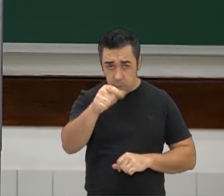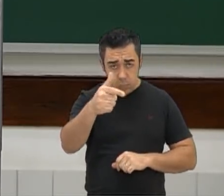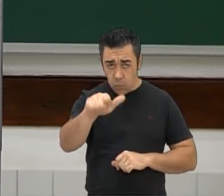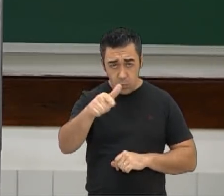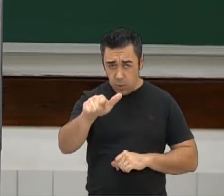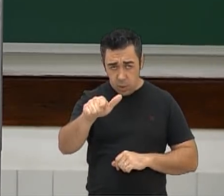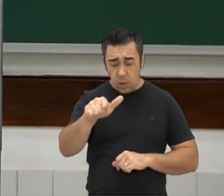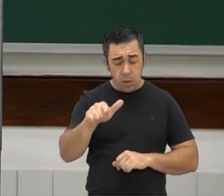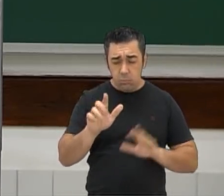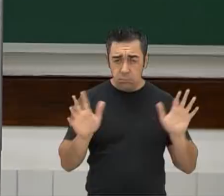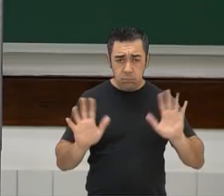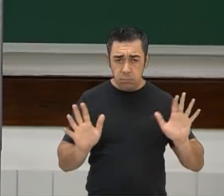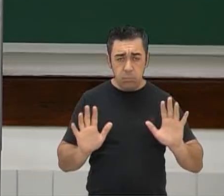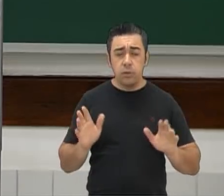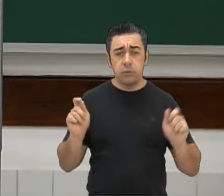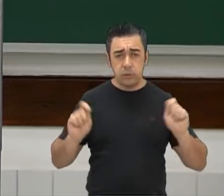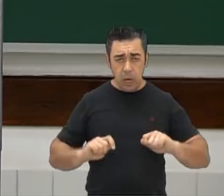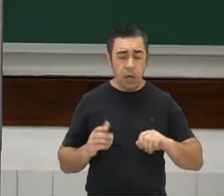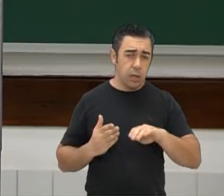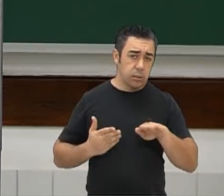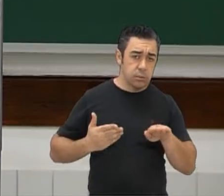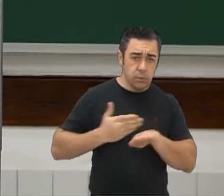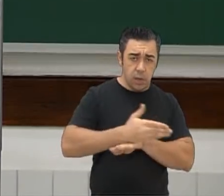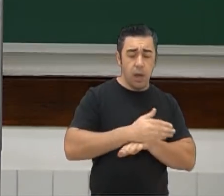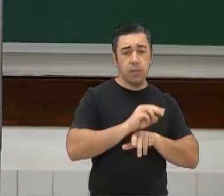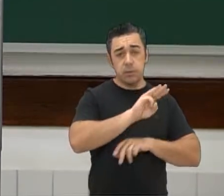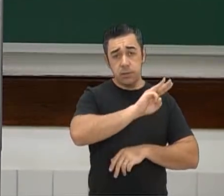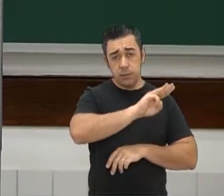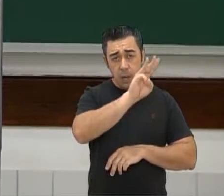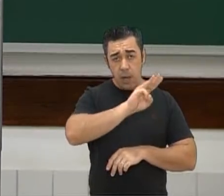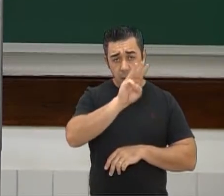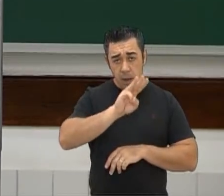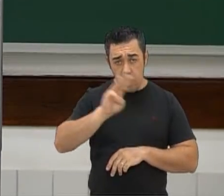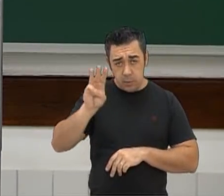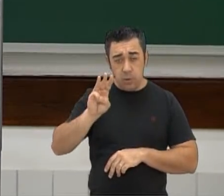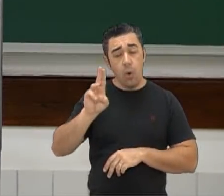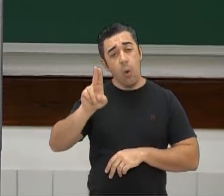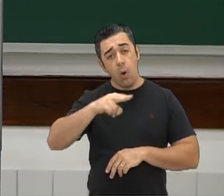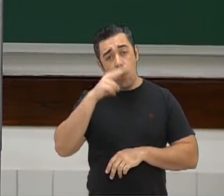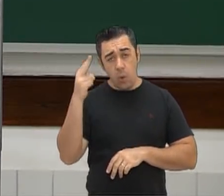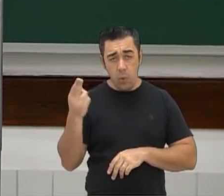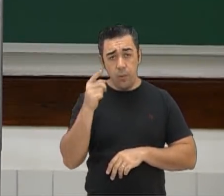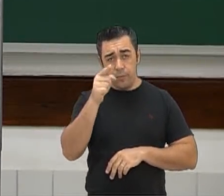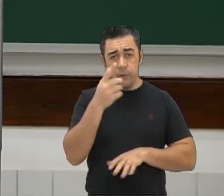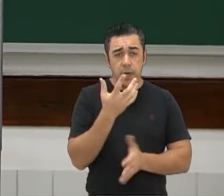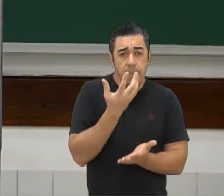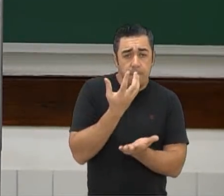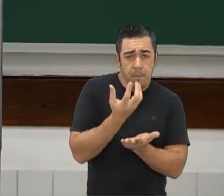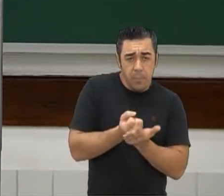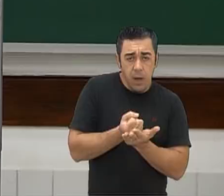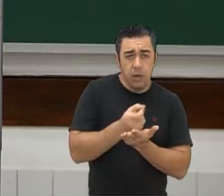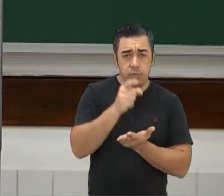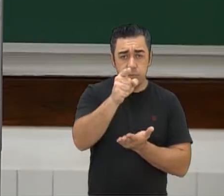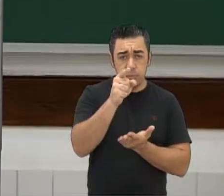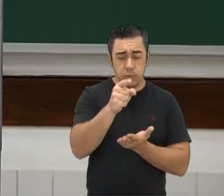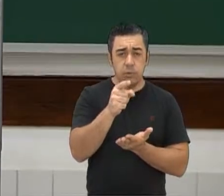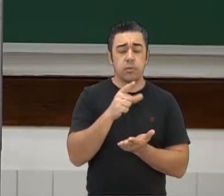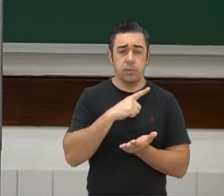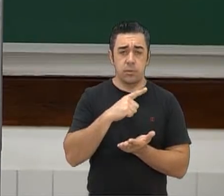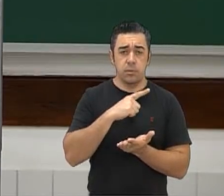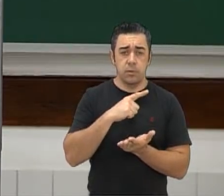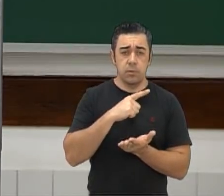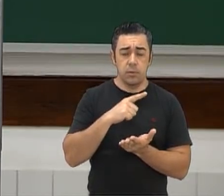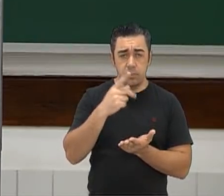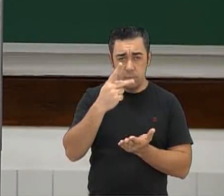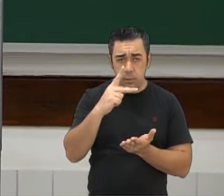à ferramenta, pode acessar através do site. Quem tem a opção de baixar a ferramenta no celular, no material que está